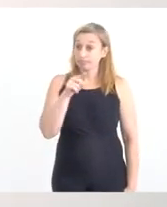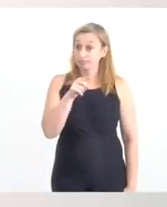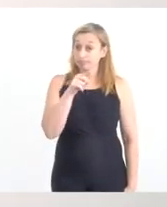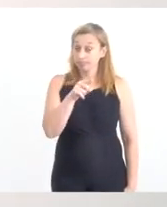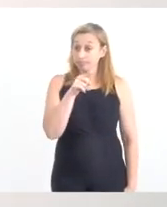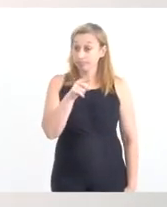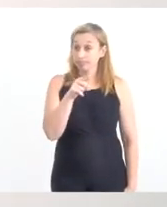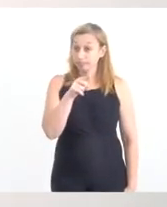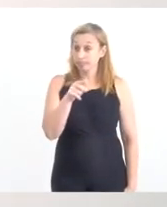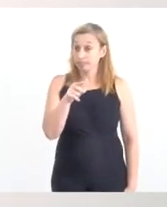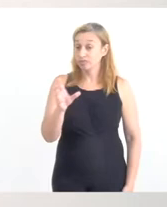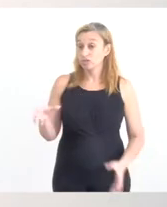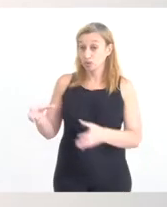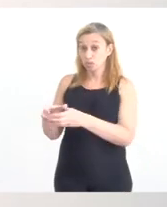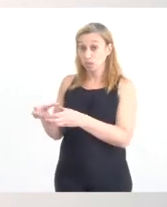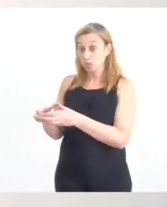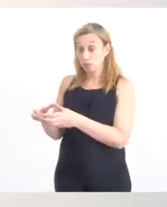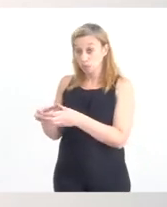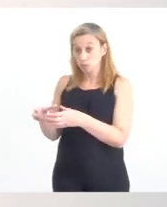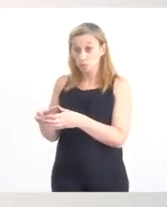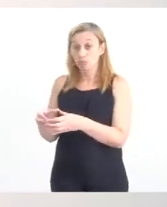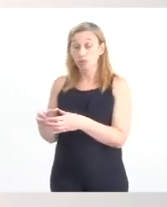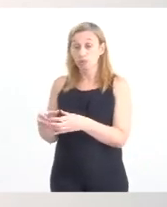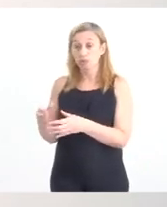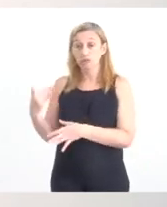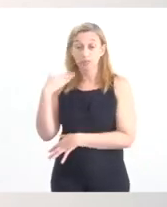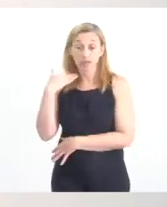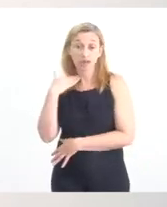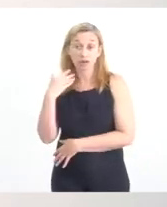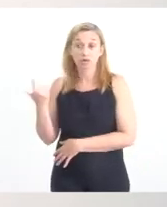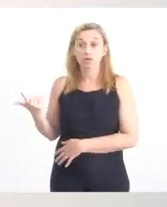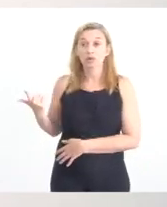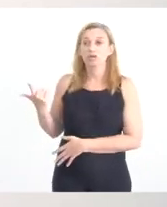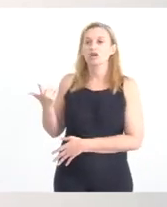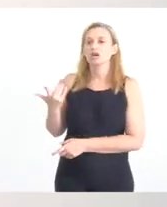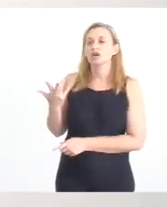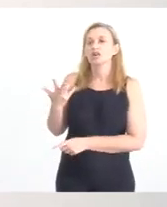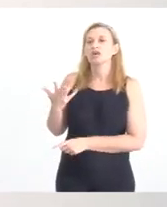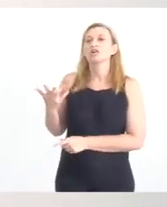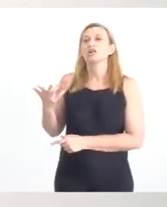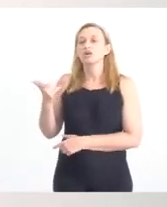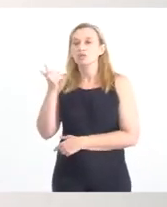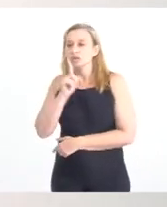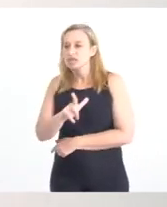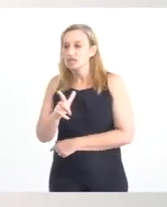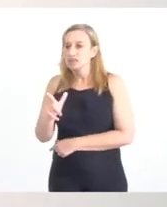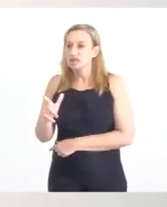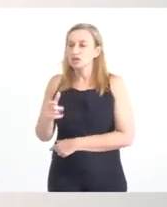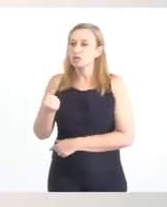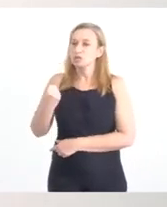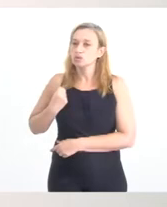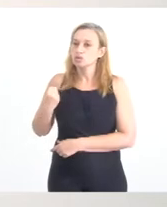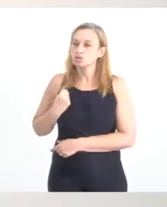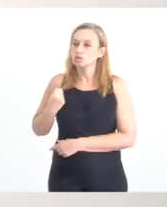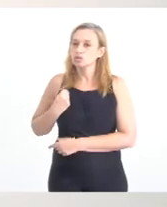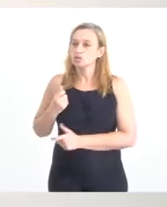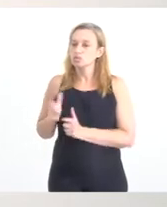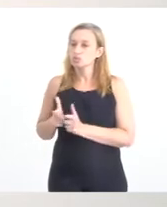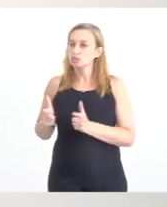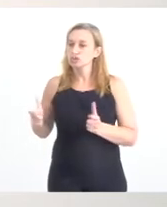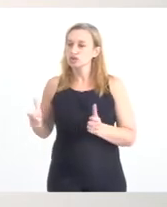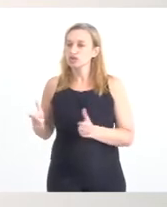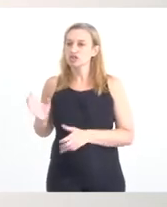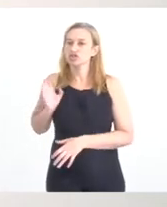brancos lucraram com a pandemia também lucraram com a pandemia empresas